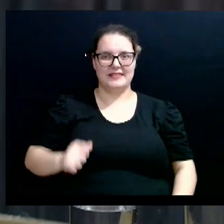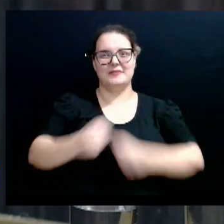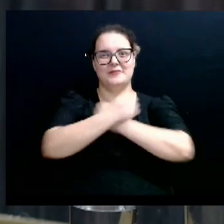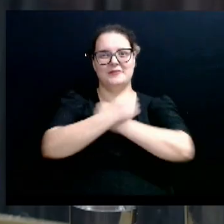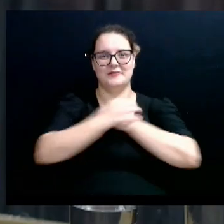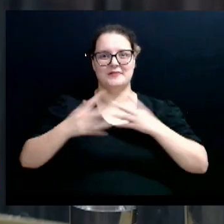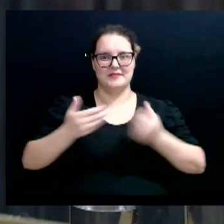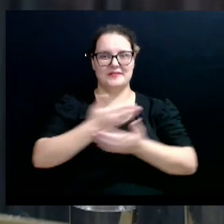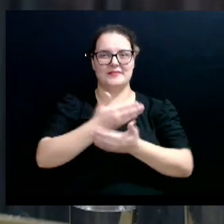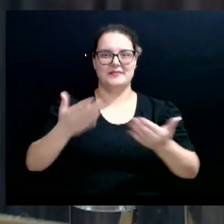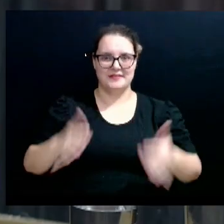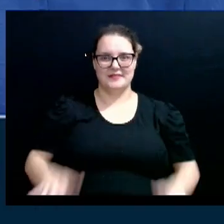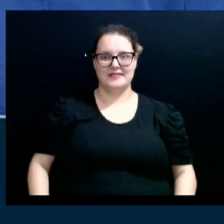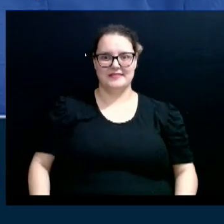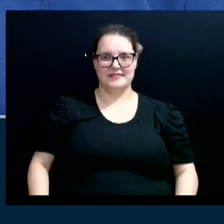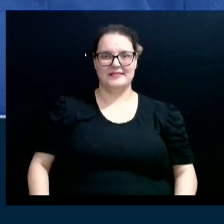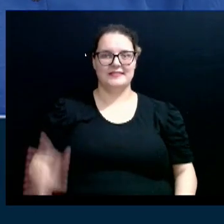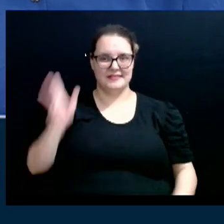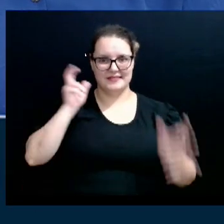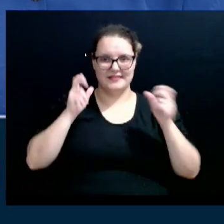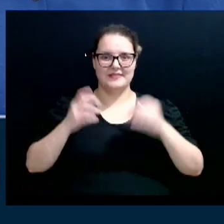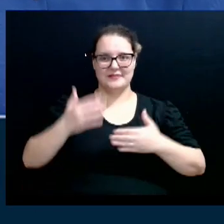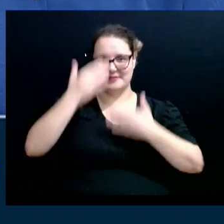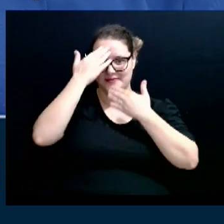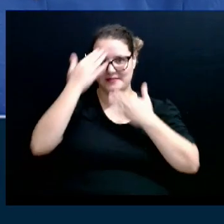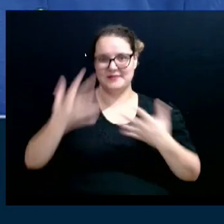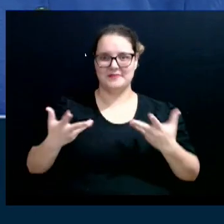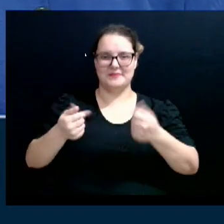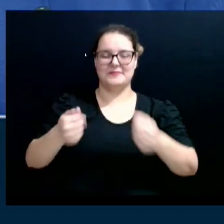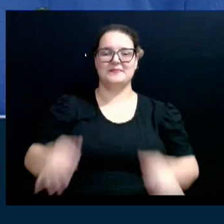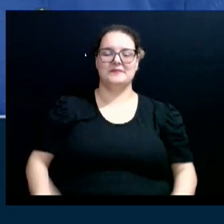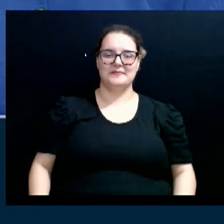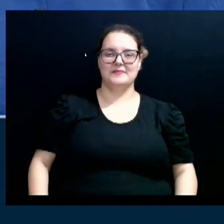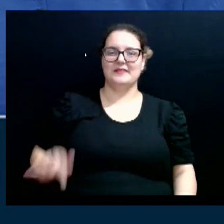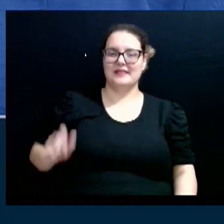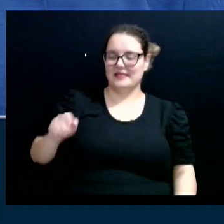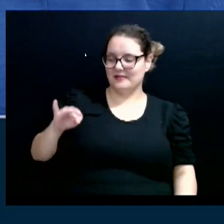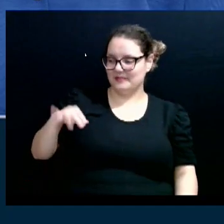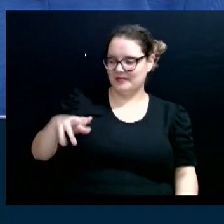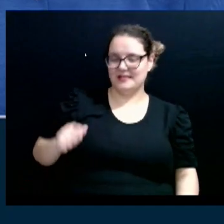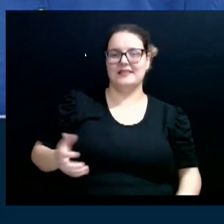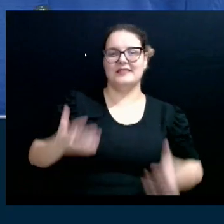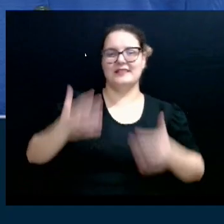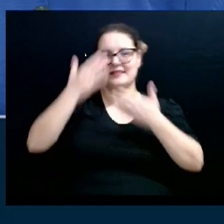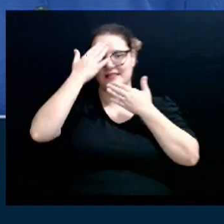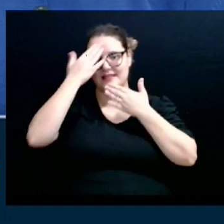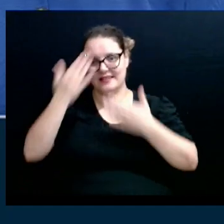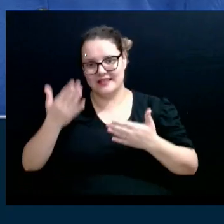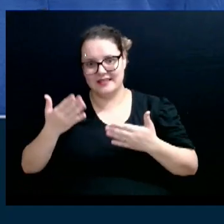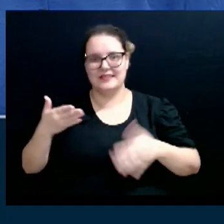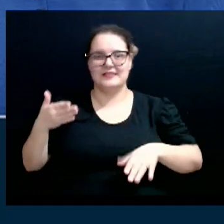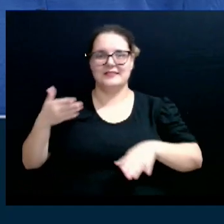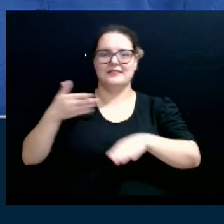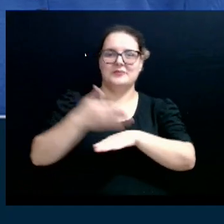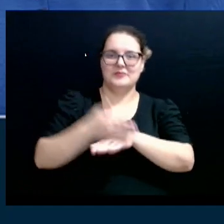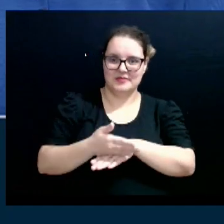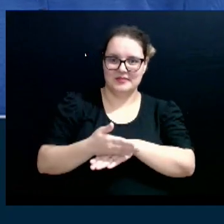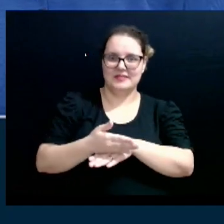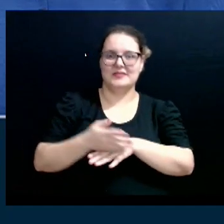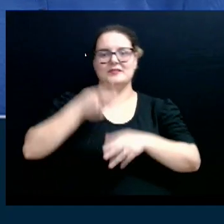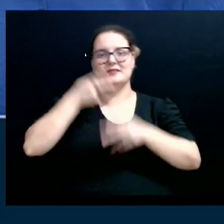aí que nos ouviram. Muito Maravilha, obrigada. muito bem. Fabiana, quero agradecer a sua participação, as suas colocações,